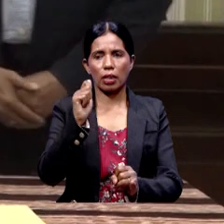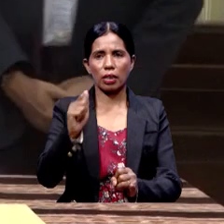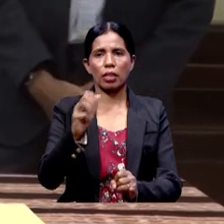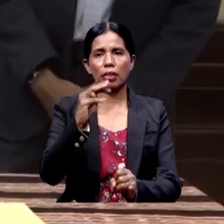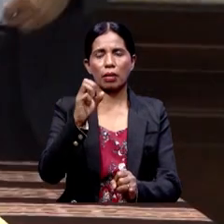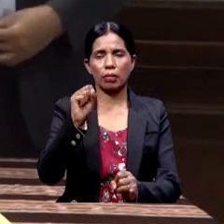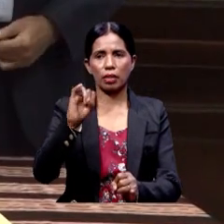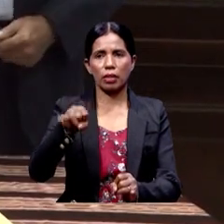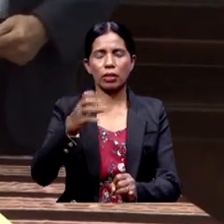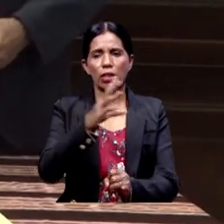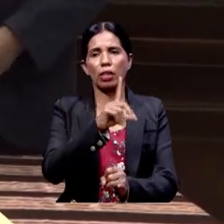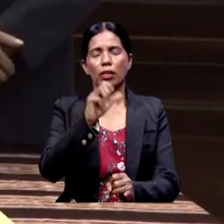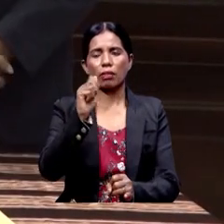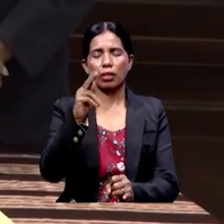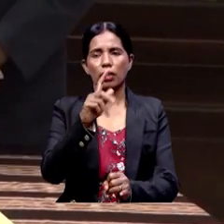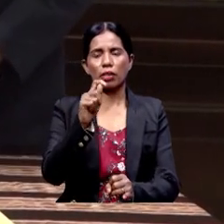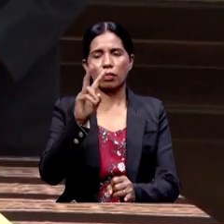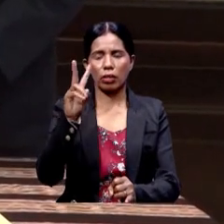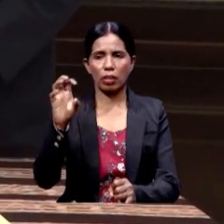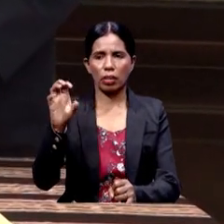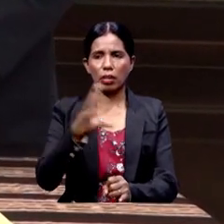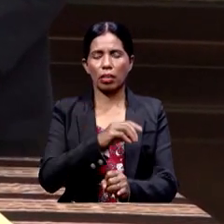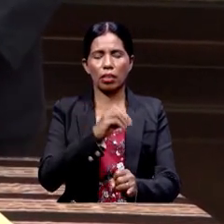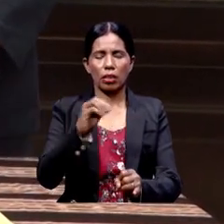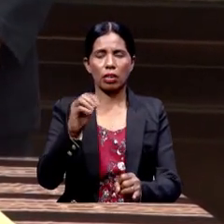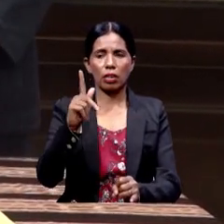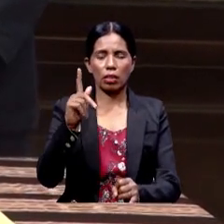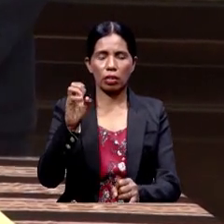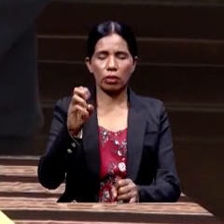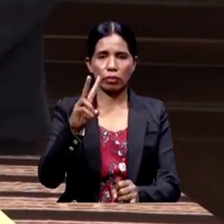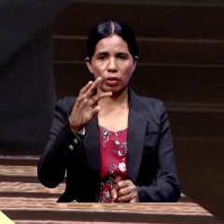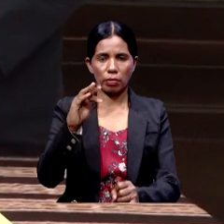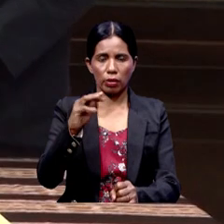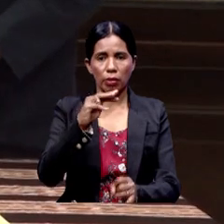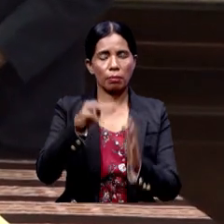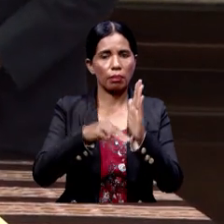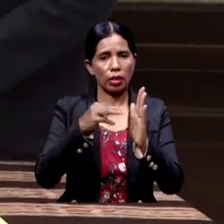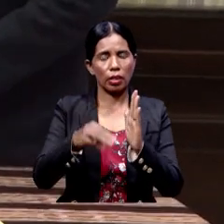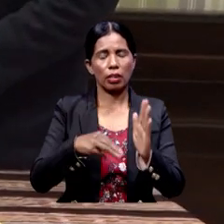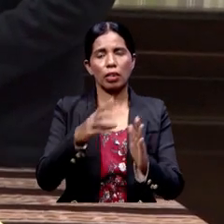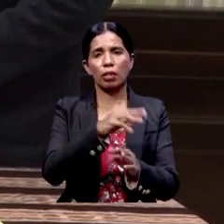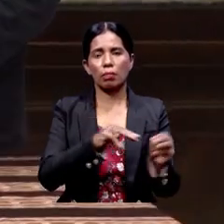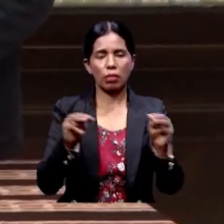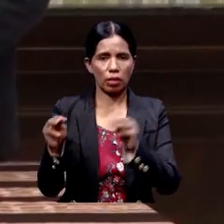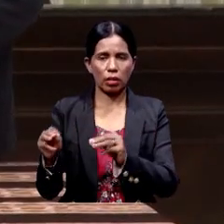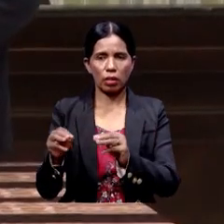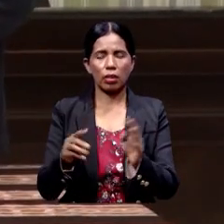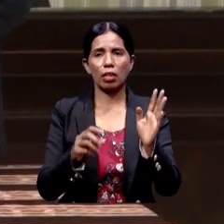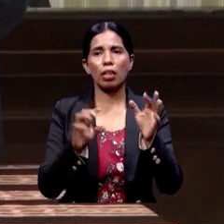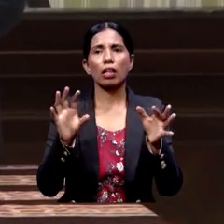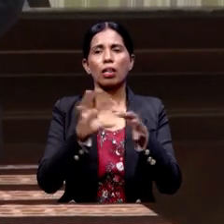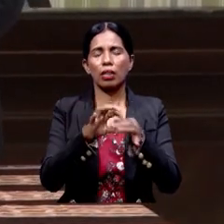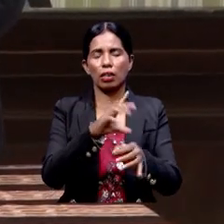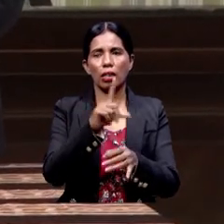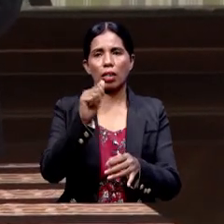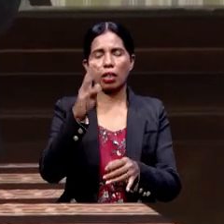News, Lafayette News, TVE, Gardamor TV, VIP, Media One Timor, Media Mudança, Hatutan, Nolabe